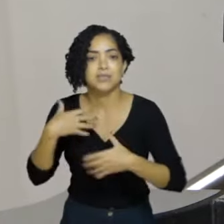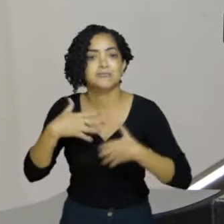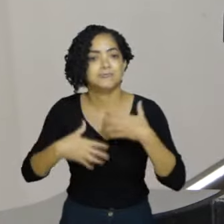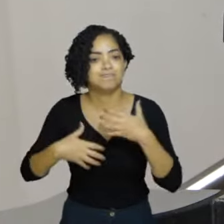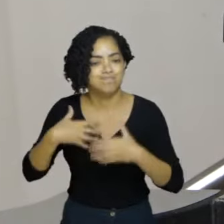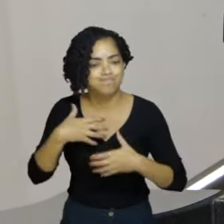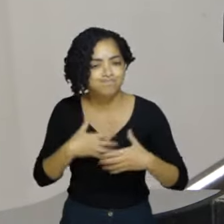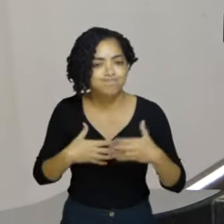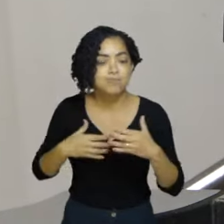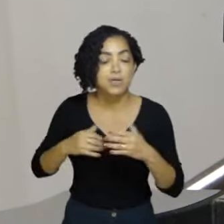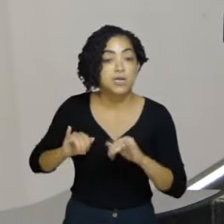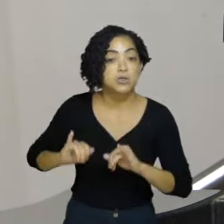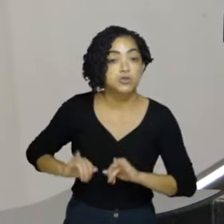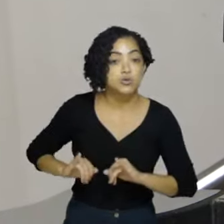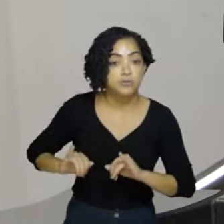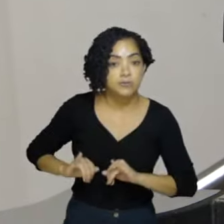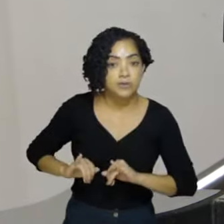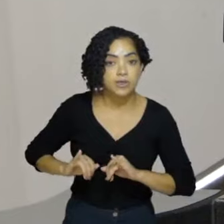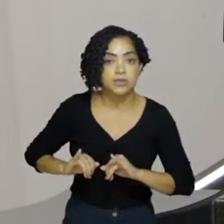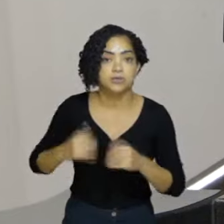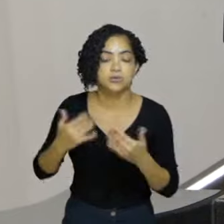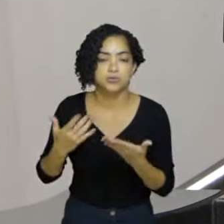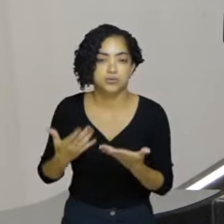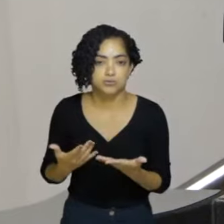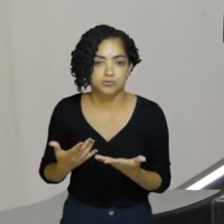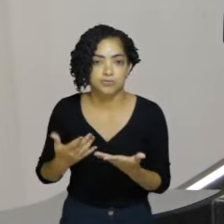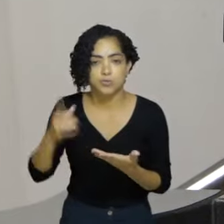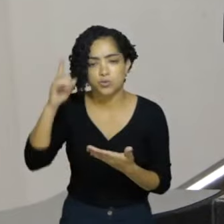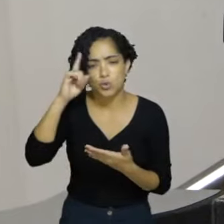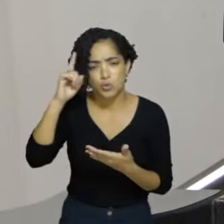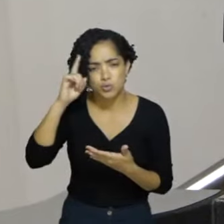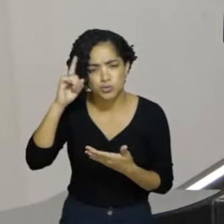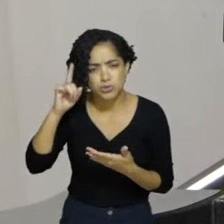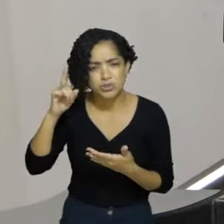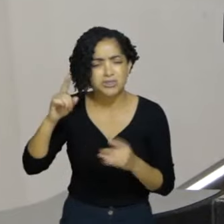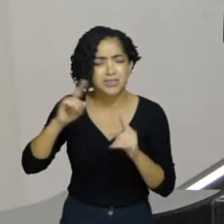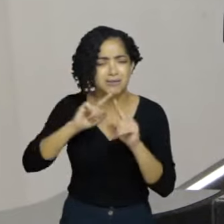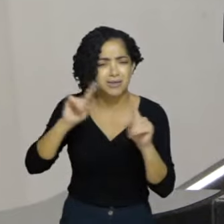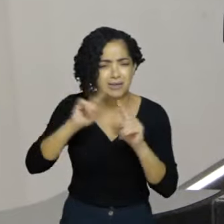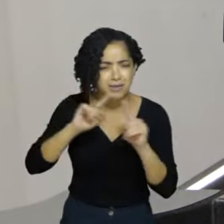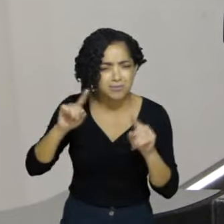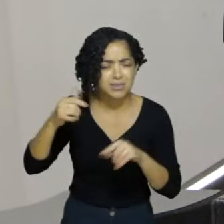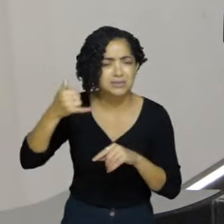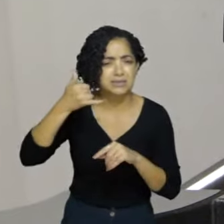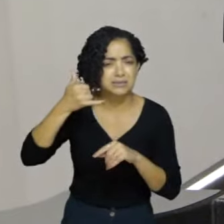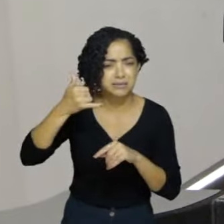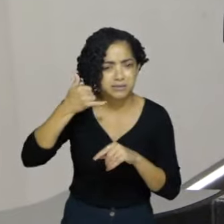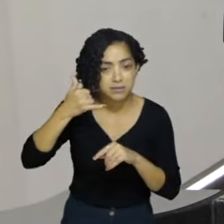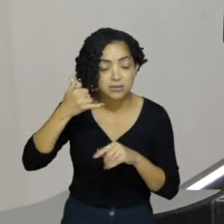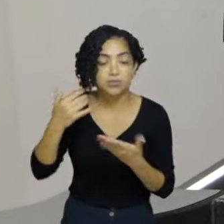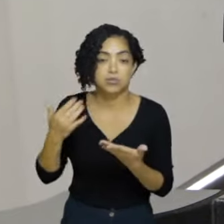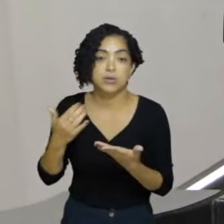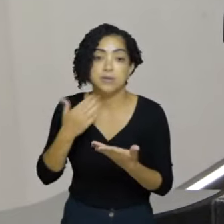famílias nervosas, que eu todo dia recebo reclamação, todo dia eu recebo pedido de ajuda para